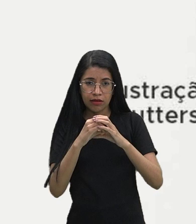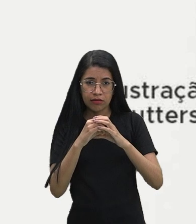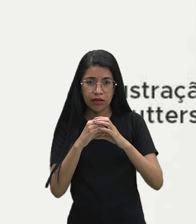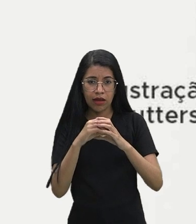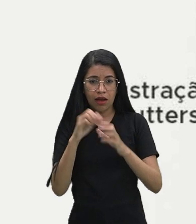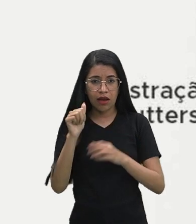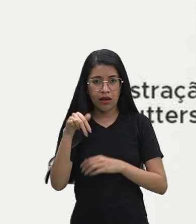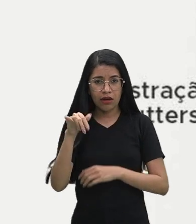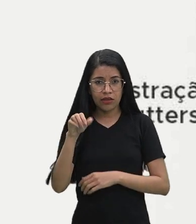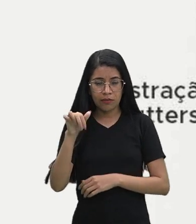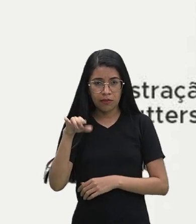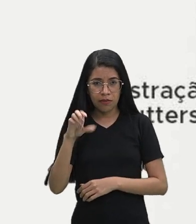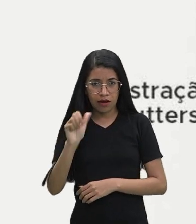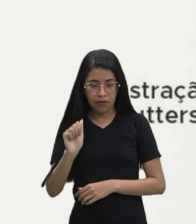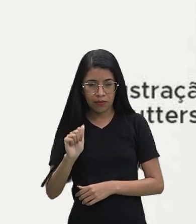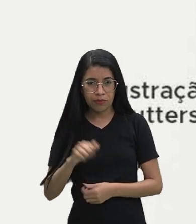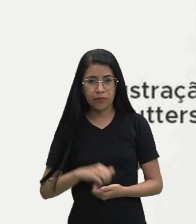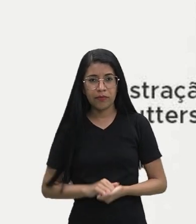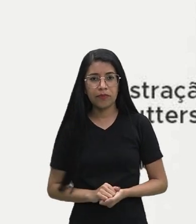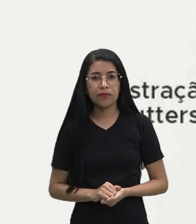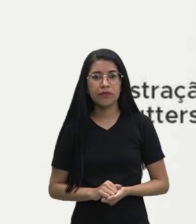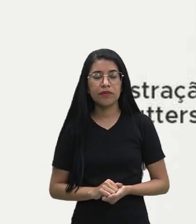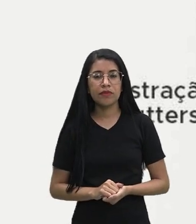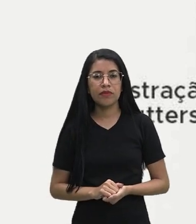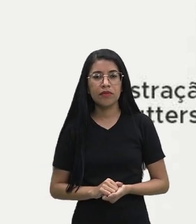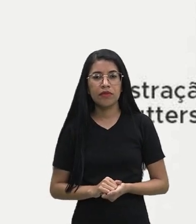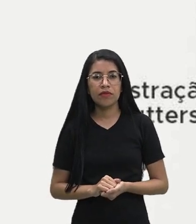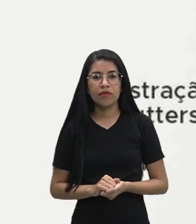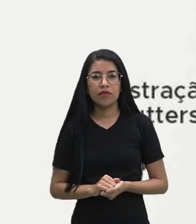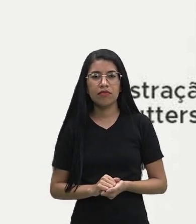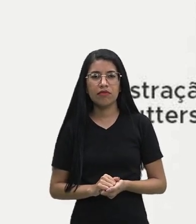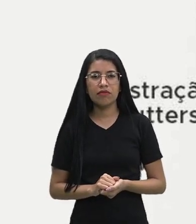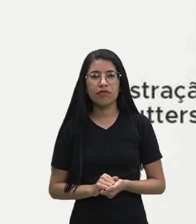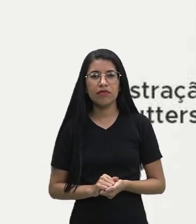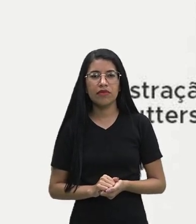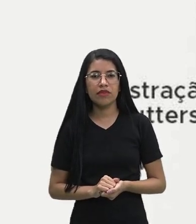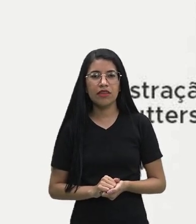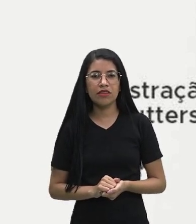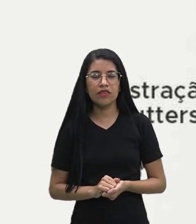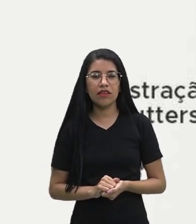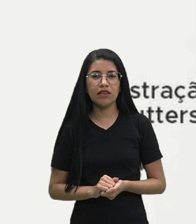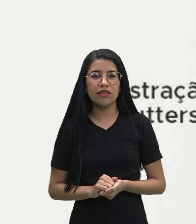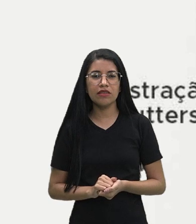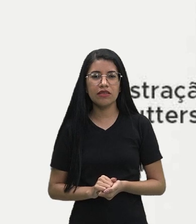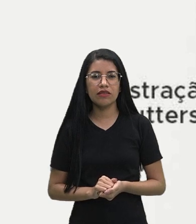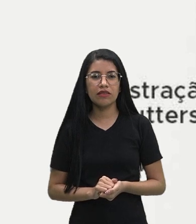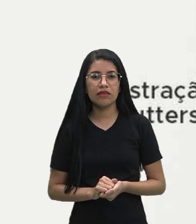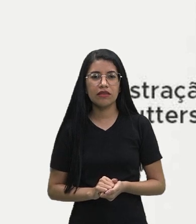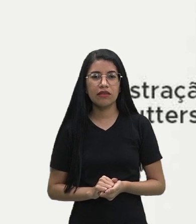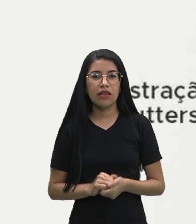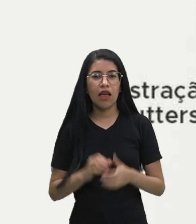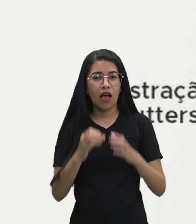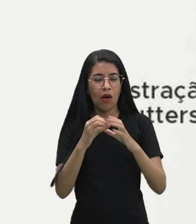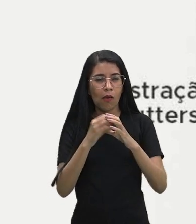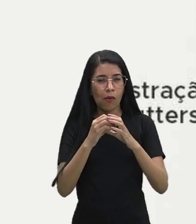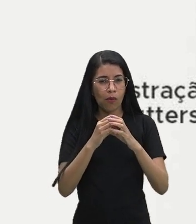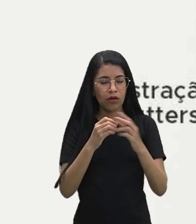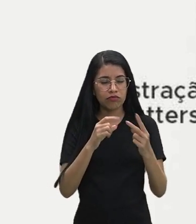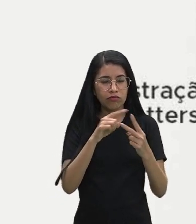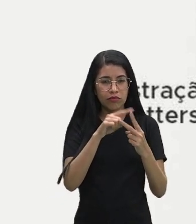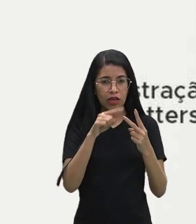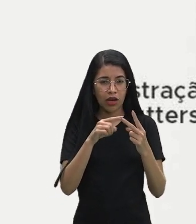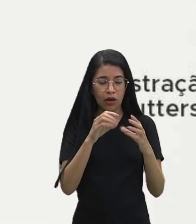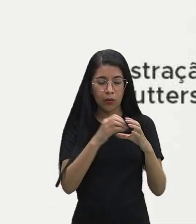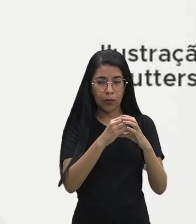de célula animal, tá? Eu tenho uma célula animal e a gente tem aqui a célula vegetal, mas a história não começa